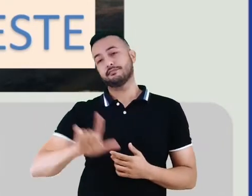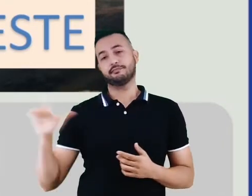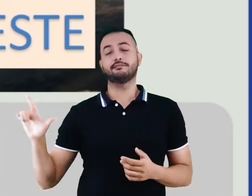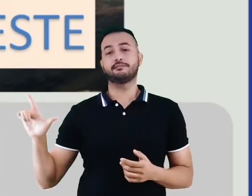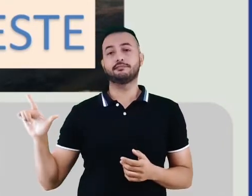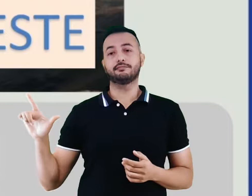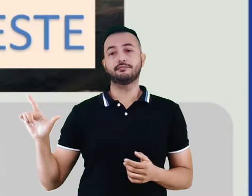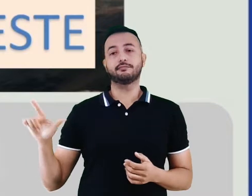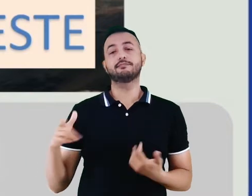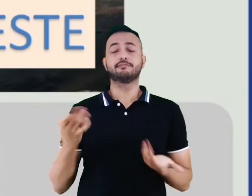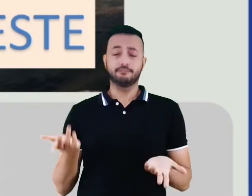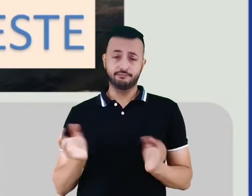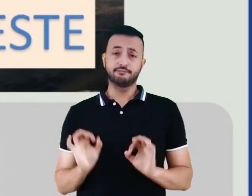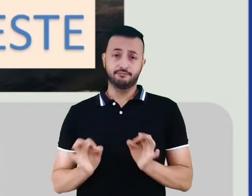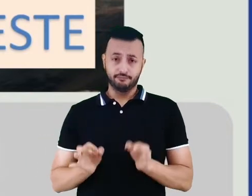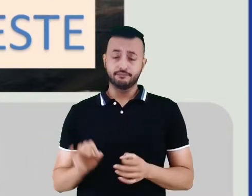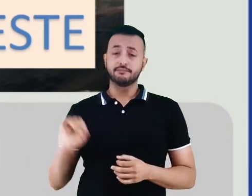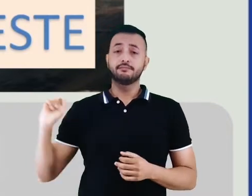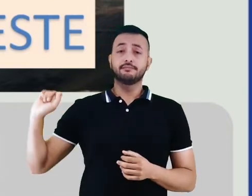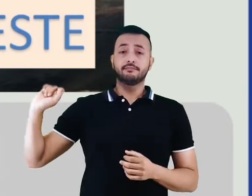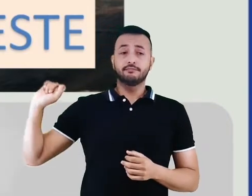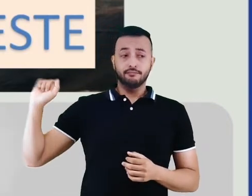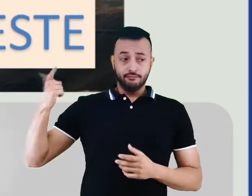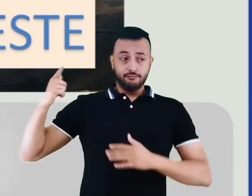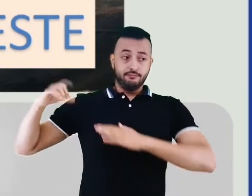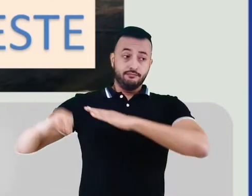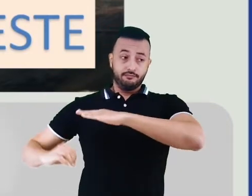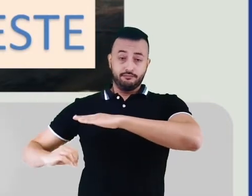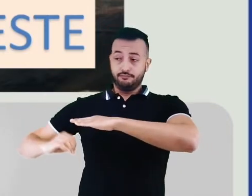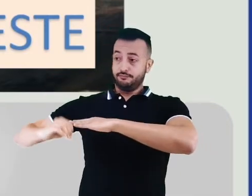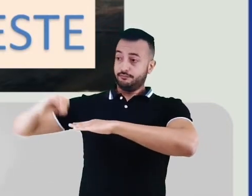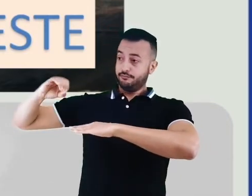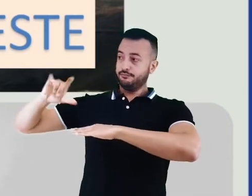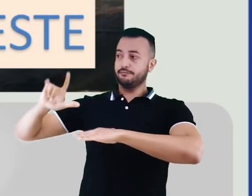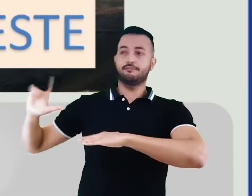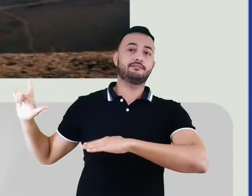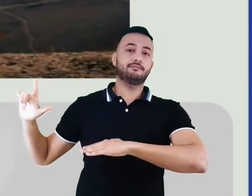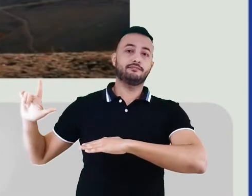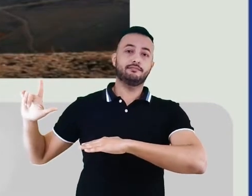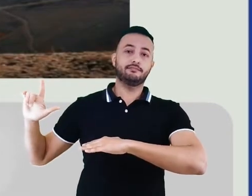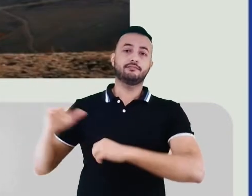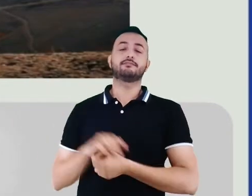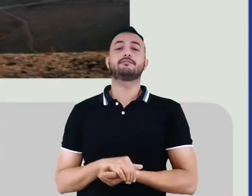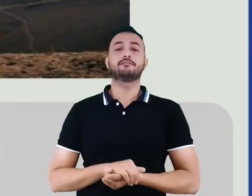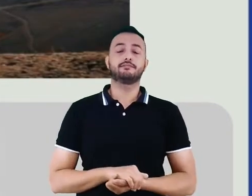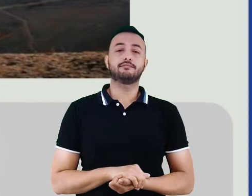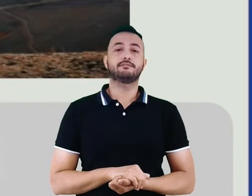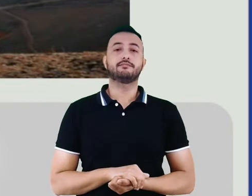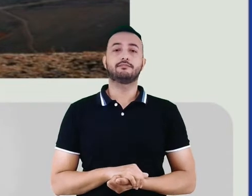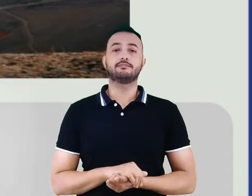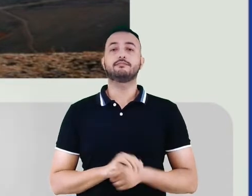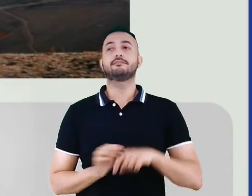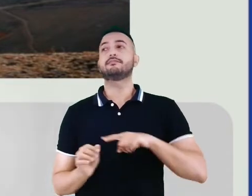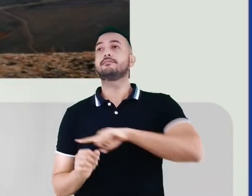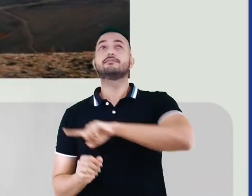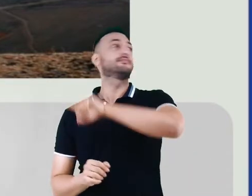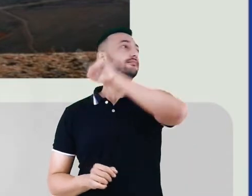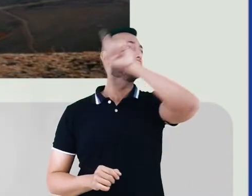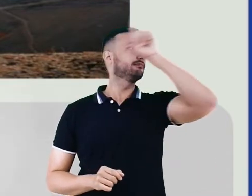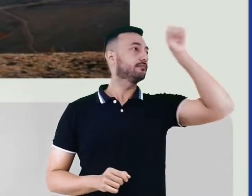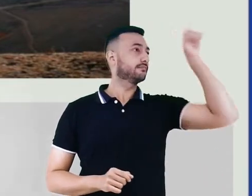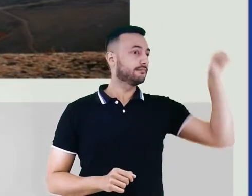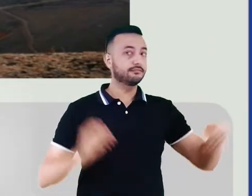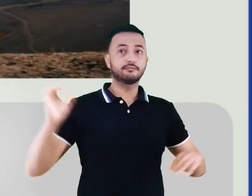leste. Exatamente. O sol, ele nasce no leste. E do outro lado, o